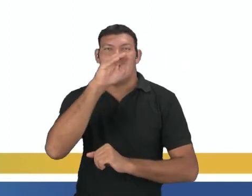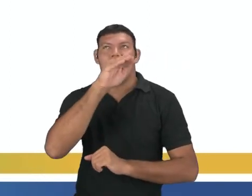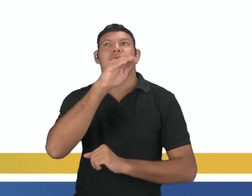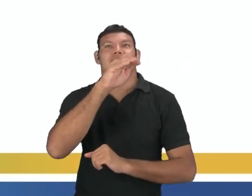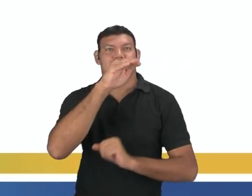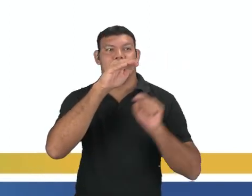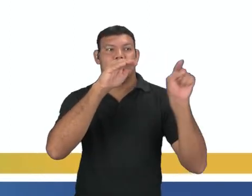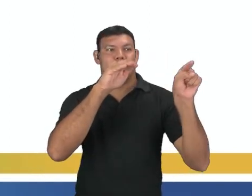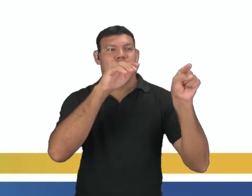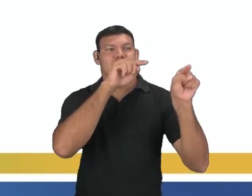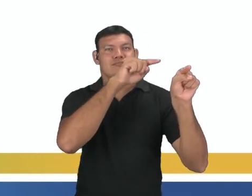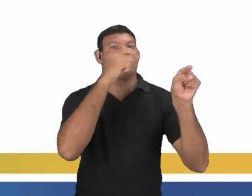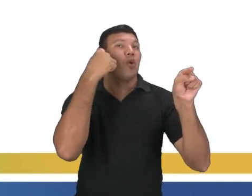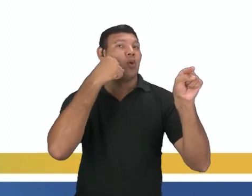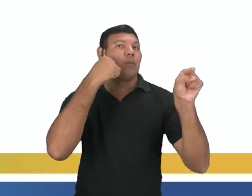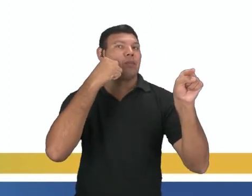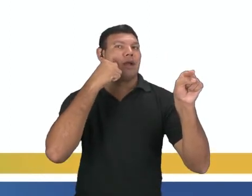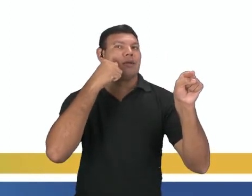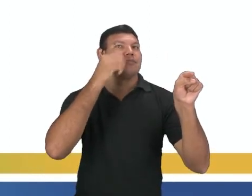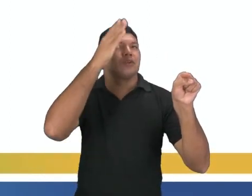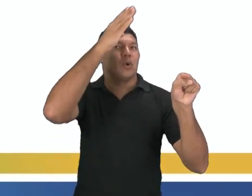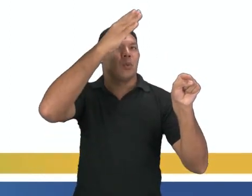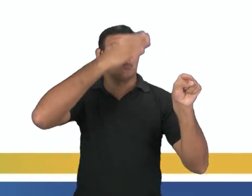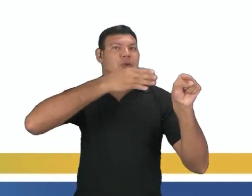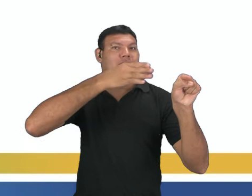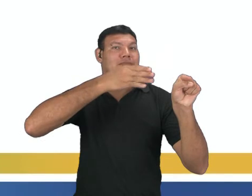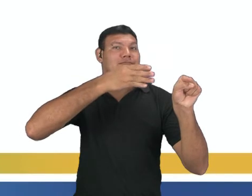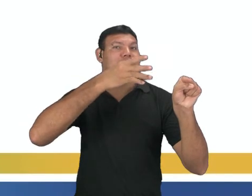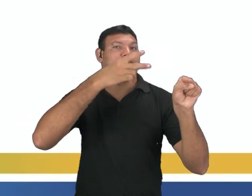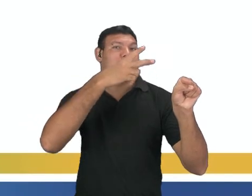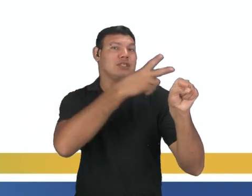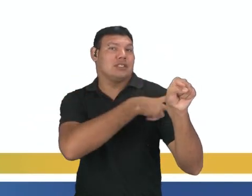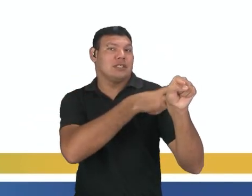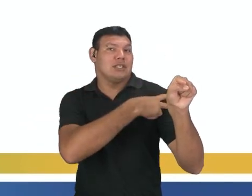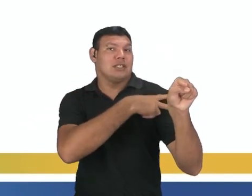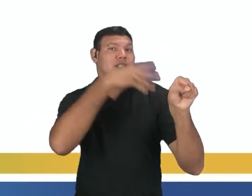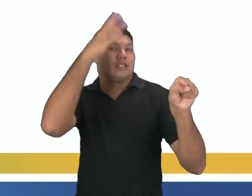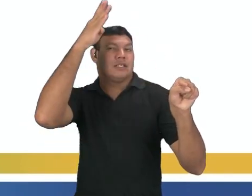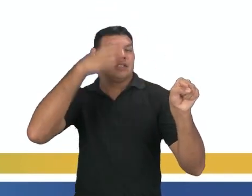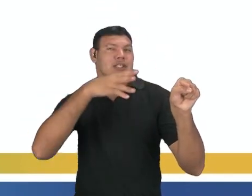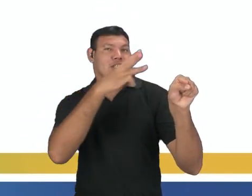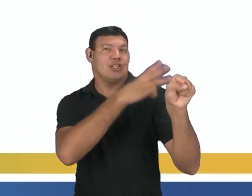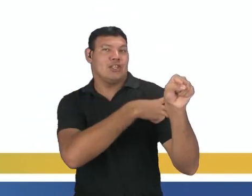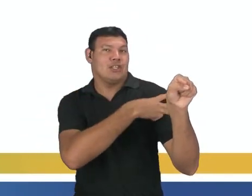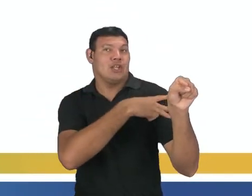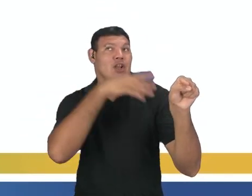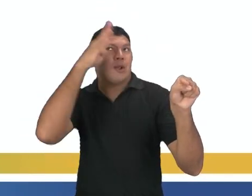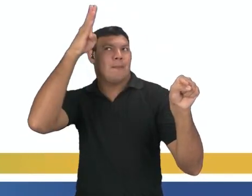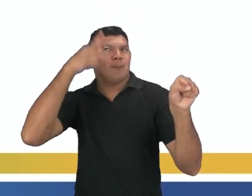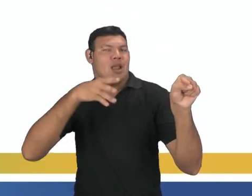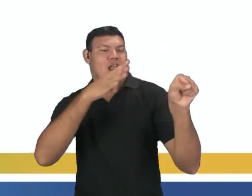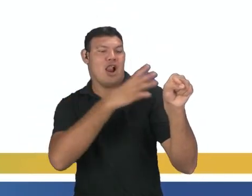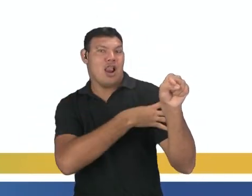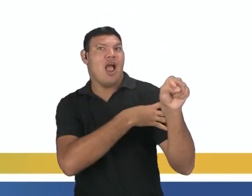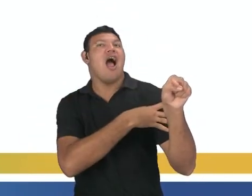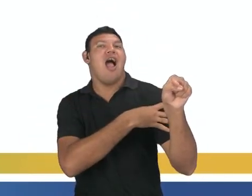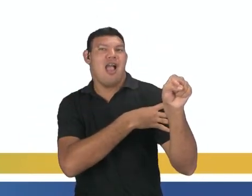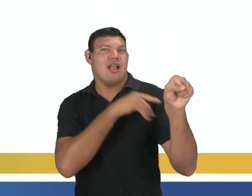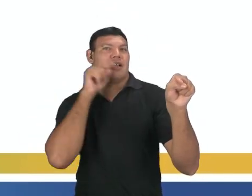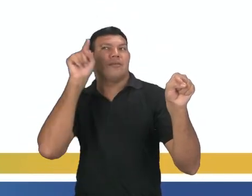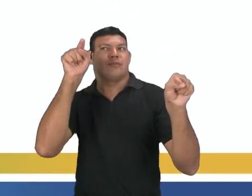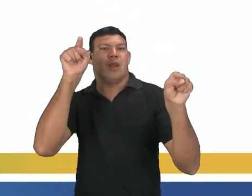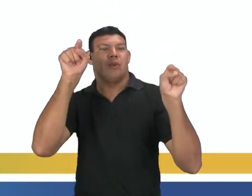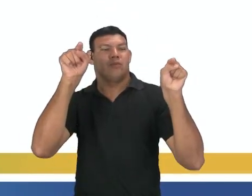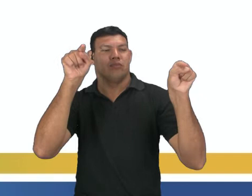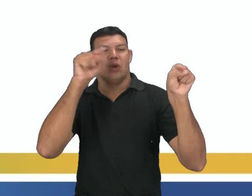Perceberam? Para mim poder encontrar a minha resposta, certo? Encontrei aqui a minha resposta, né? Então,